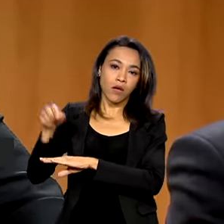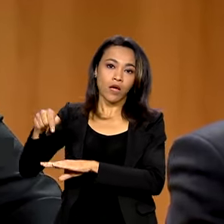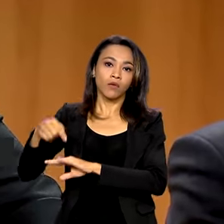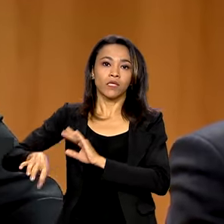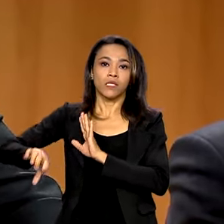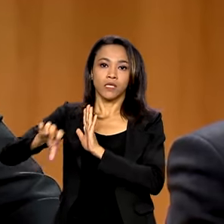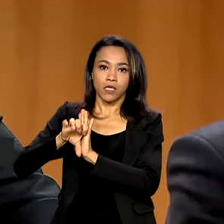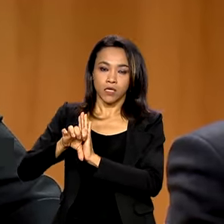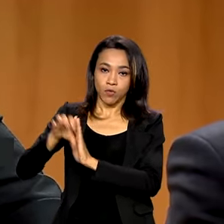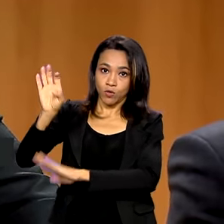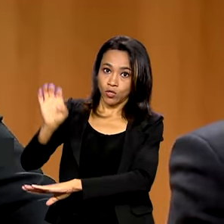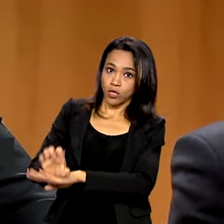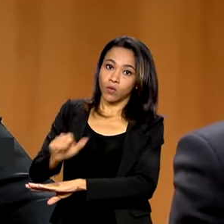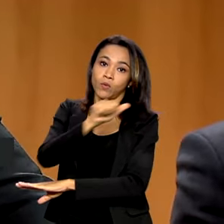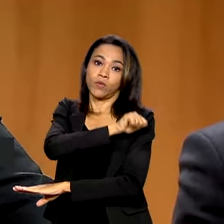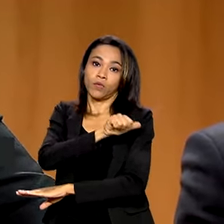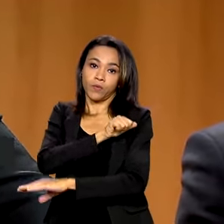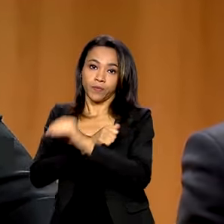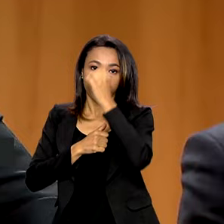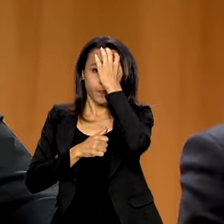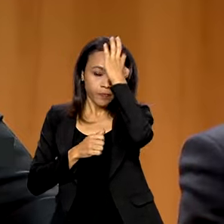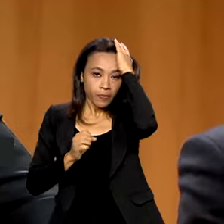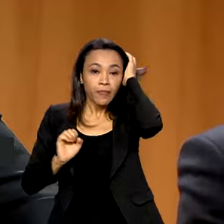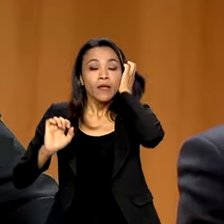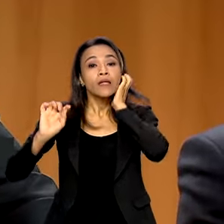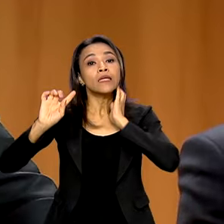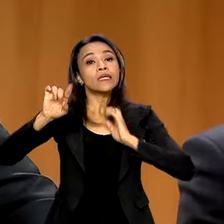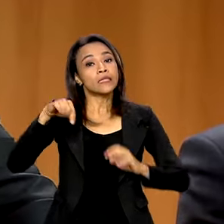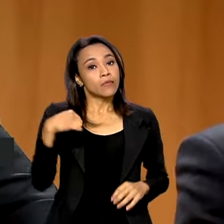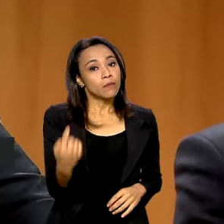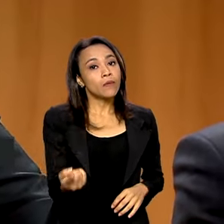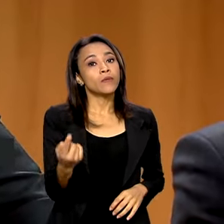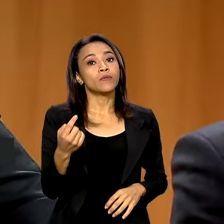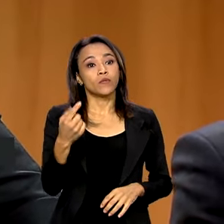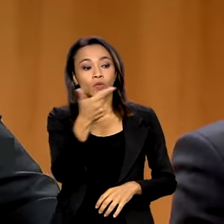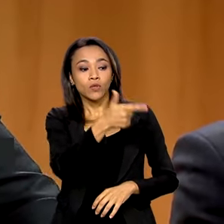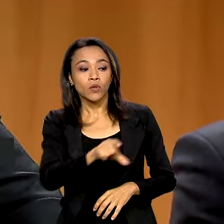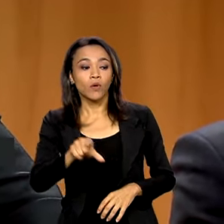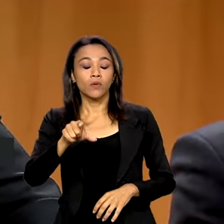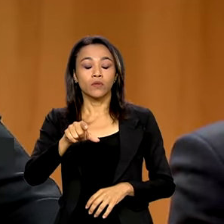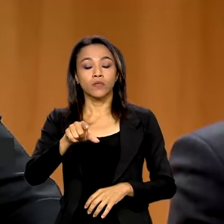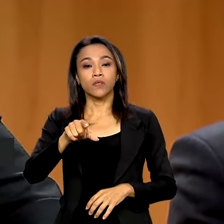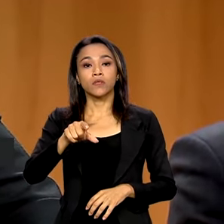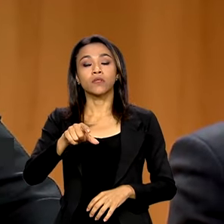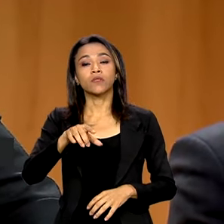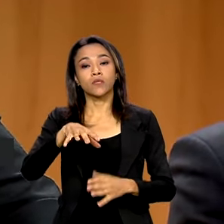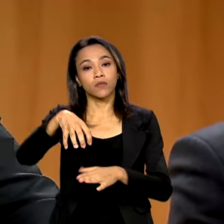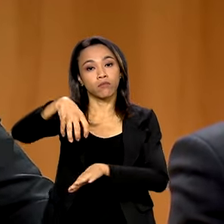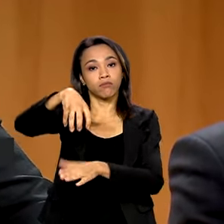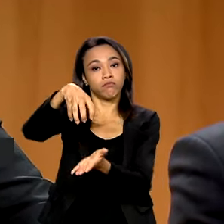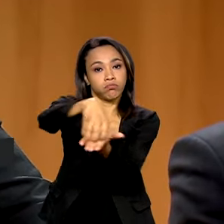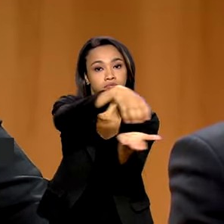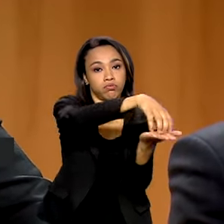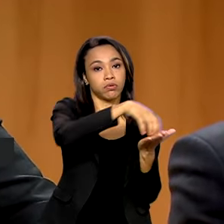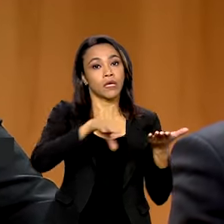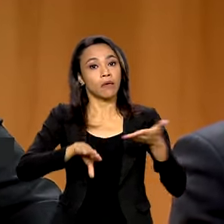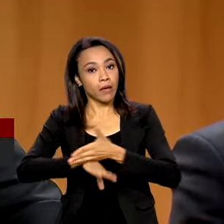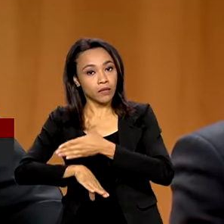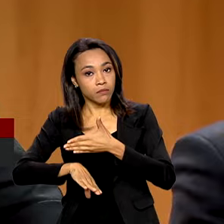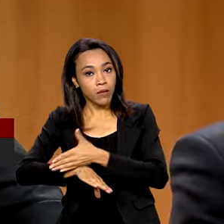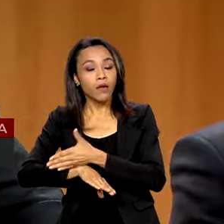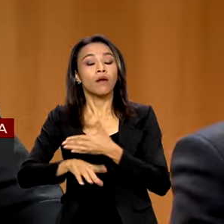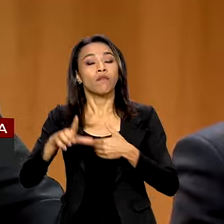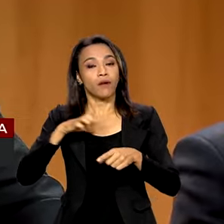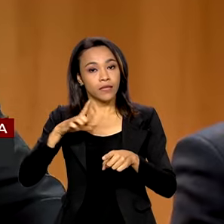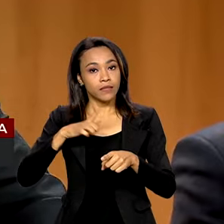daí, claro, as instituições envolvidas terão os elementos necessários